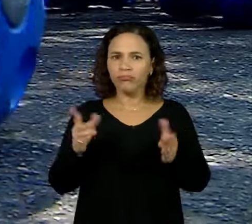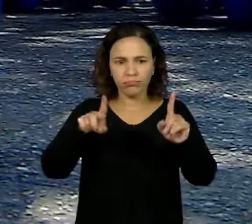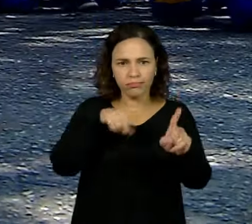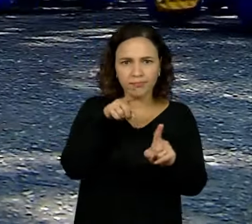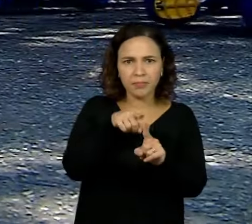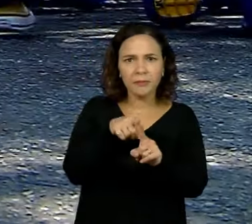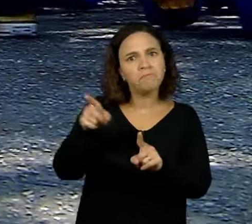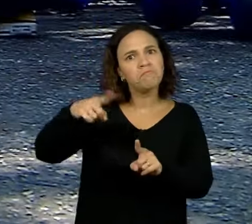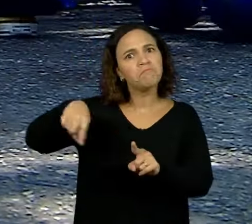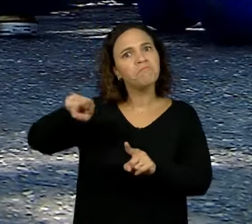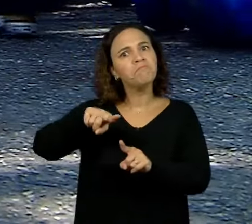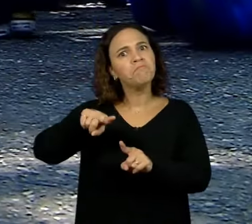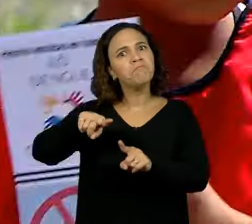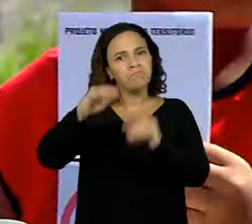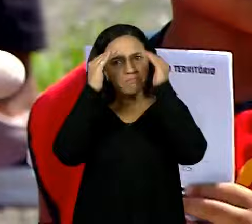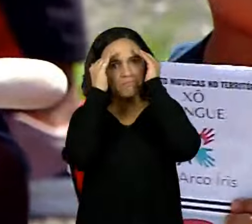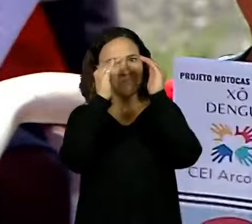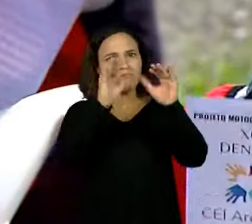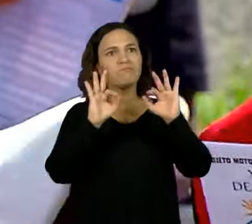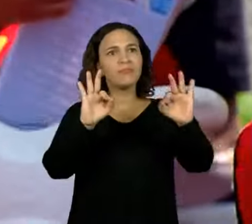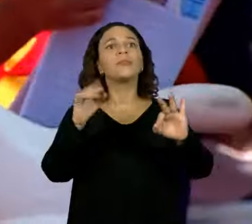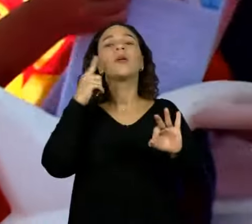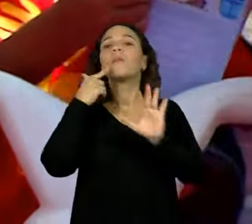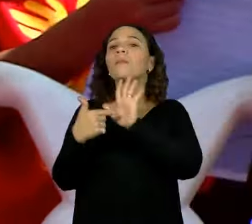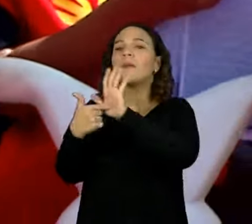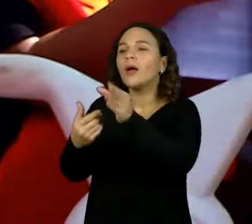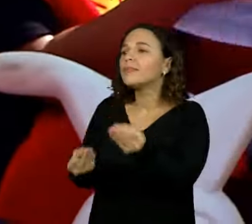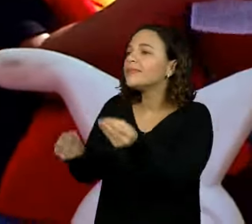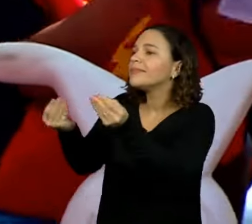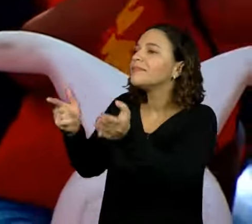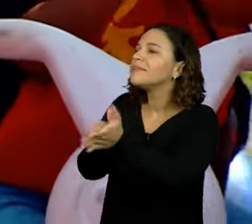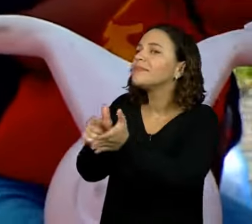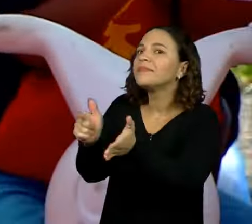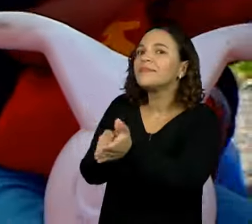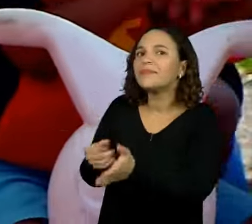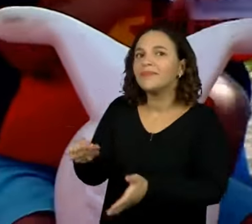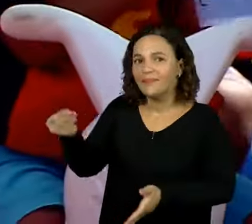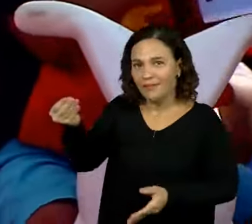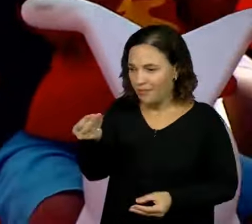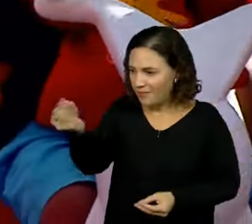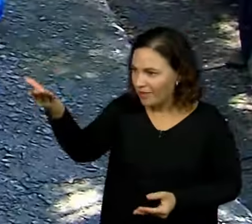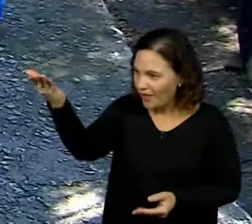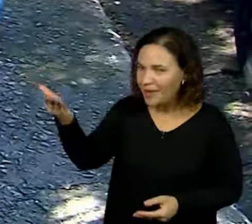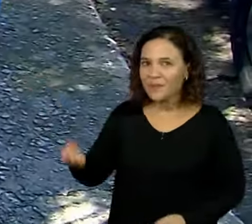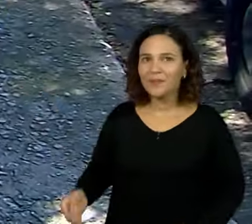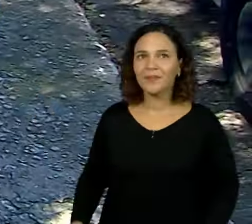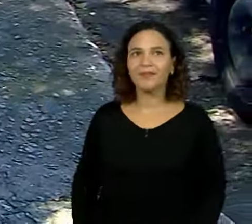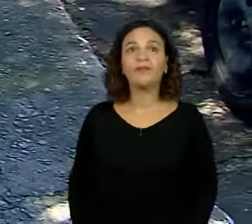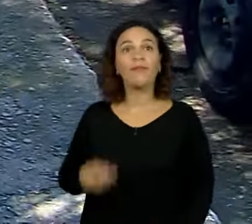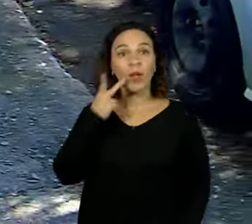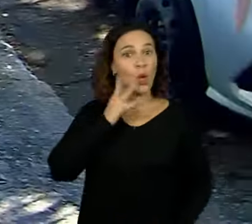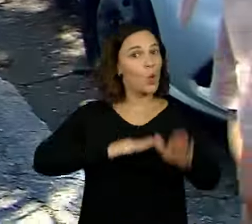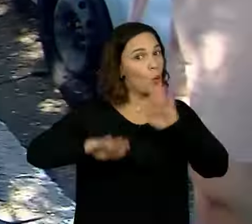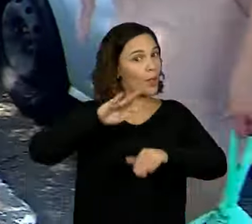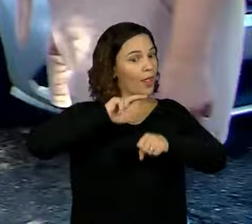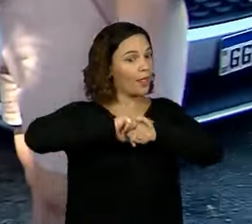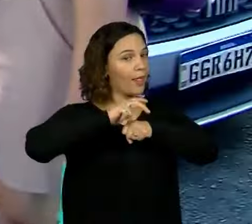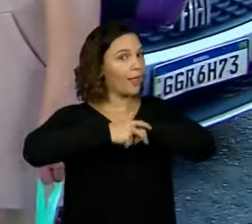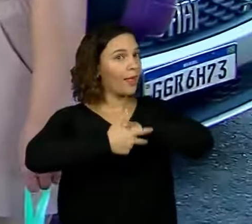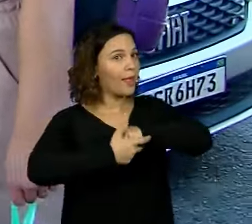é missão cumprida. Mostra a dengue pro tio. Vai lá entregar para ela. Fala, cuidado com a